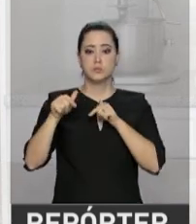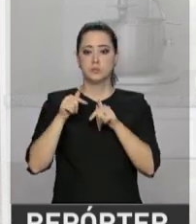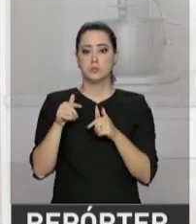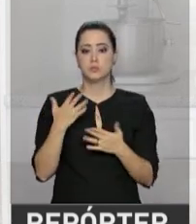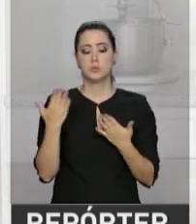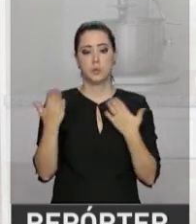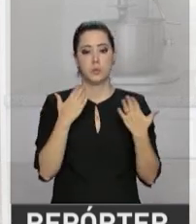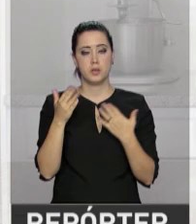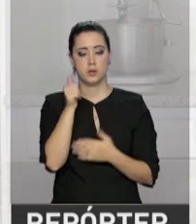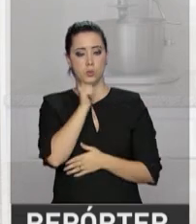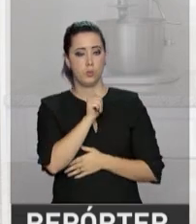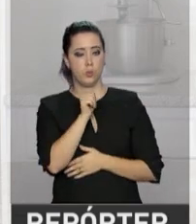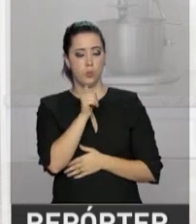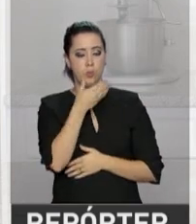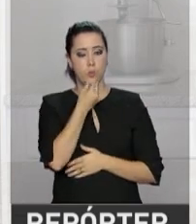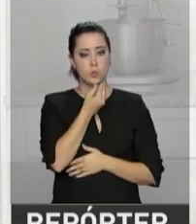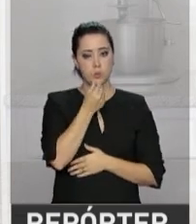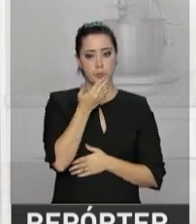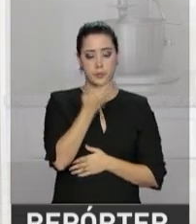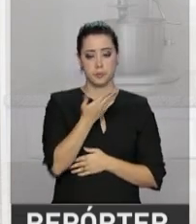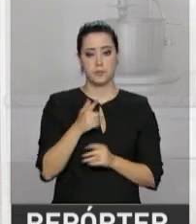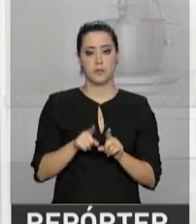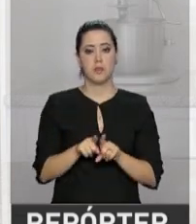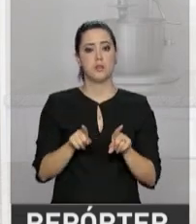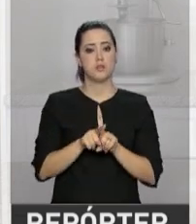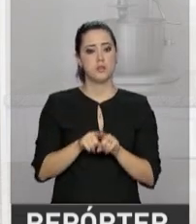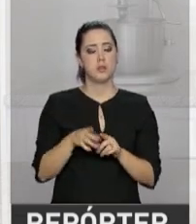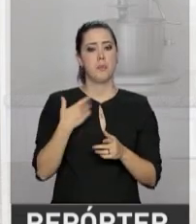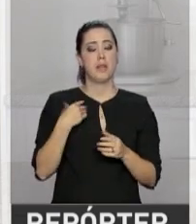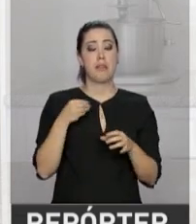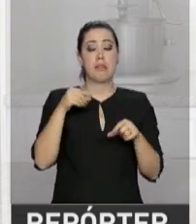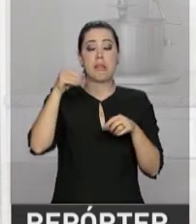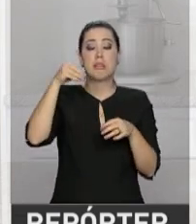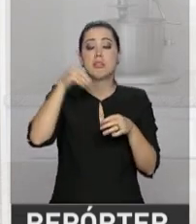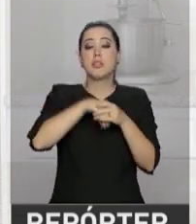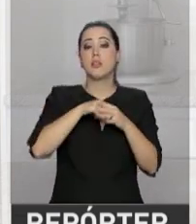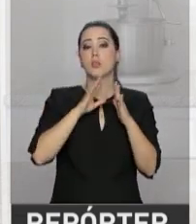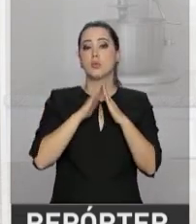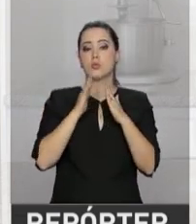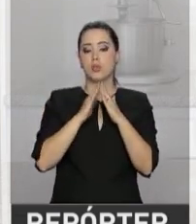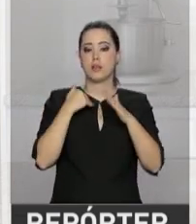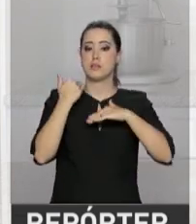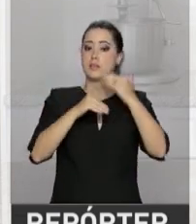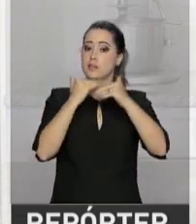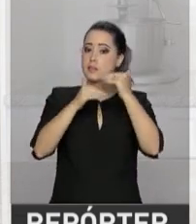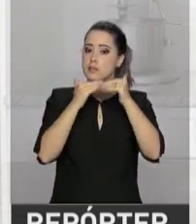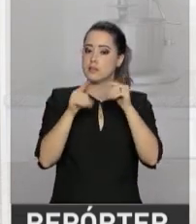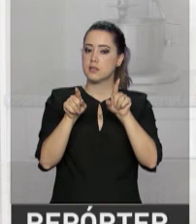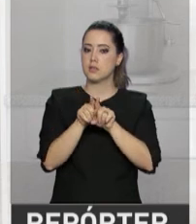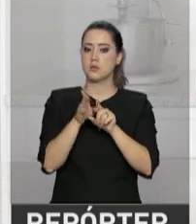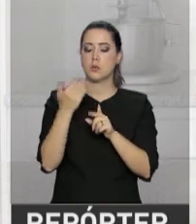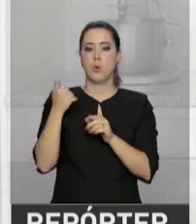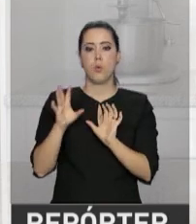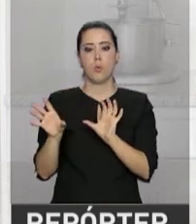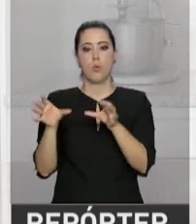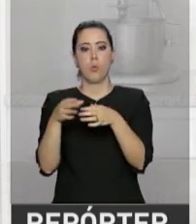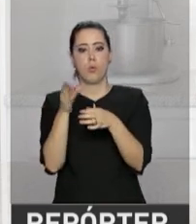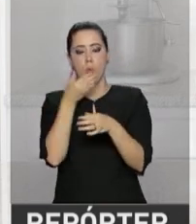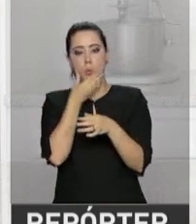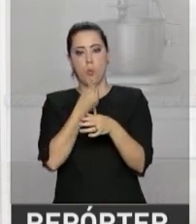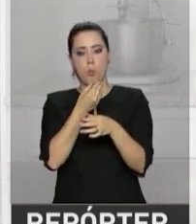os homens a pesquisa do ibge também mostra que a realização de afazeres domésticos cresceu e que esse aumento foi mais intensa entre os